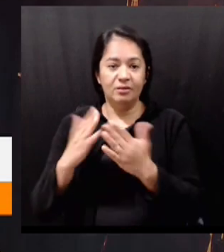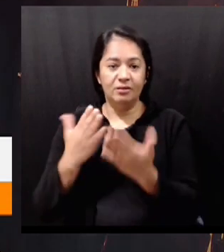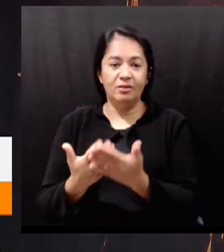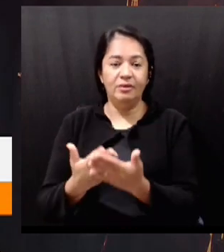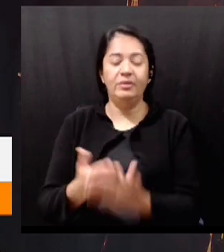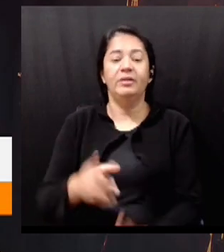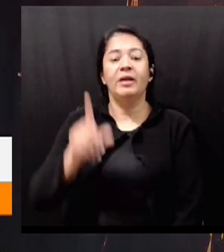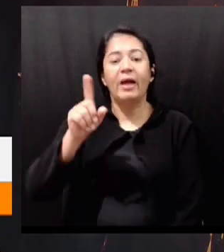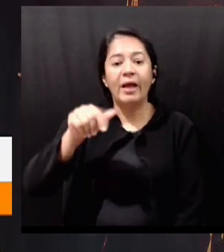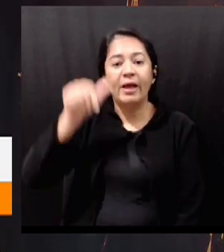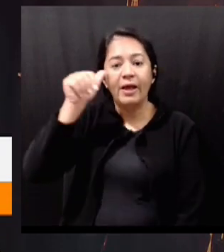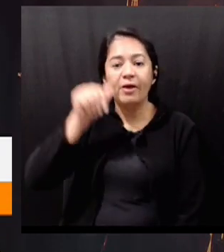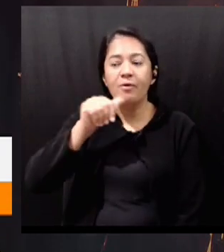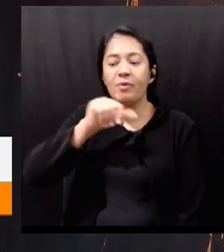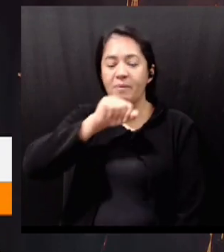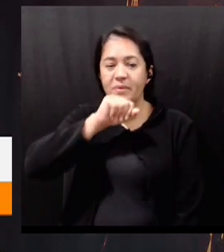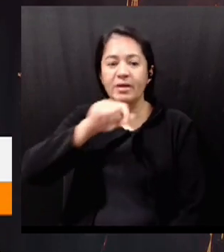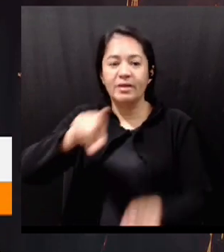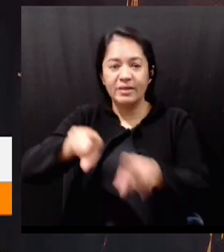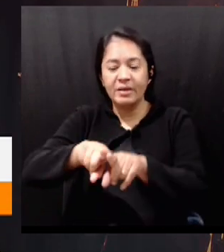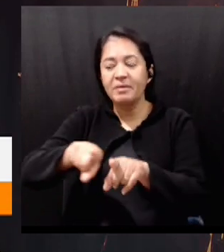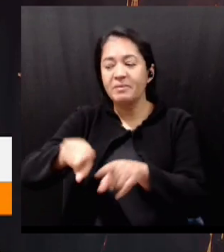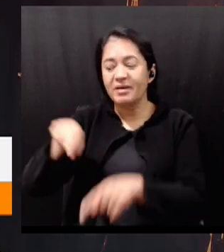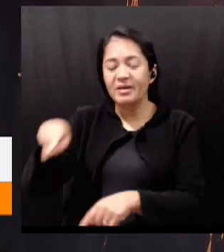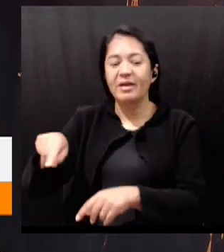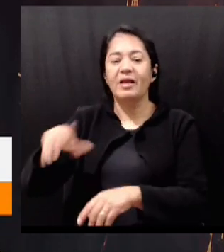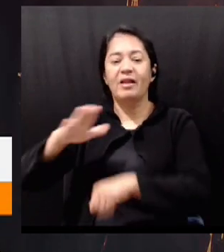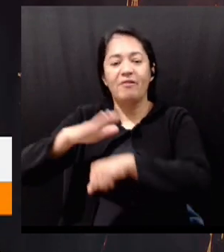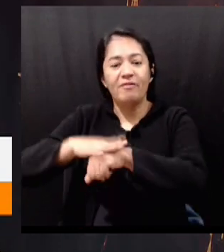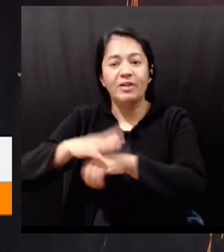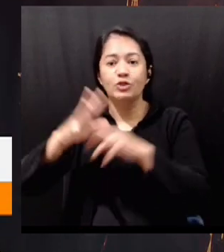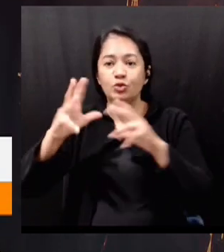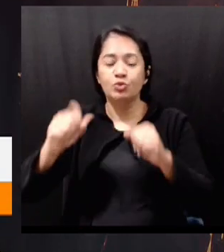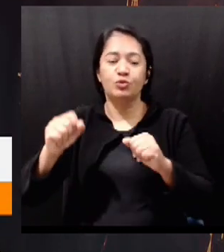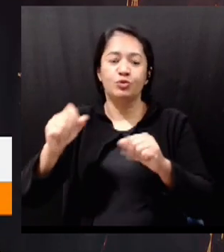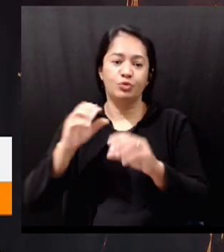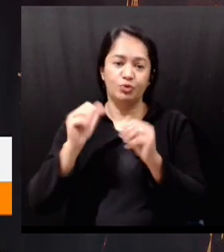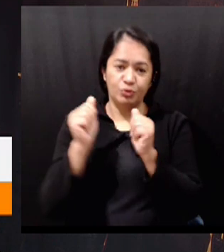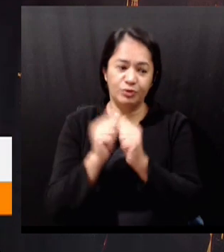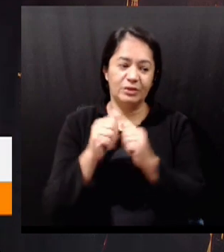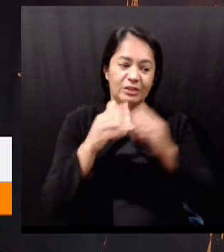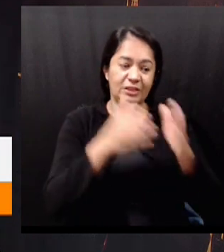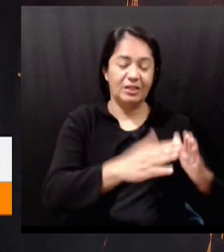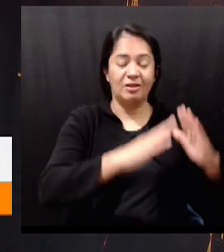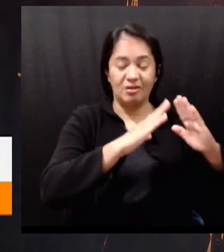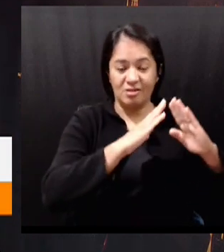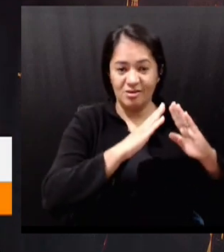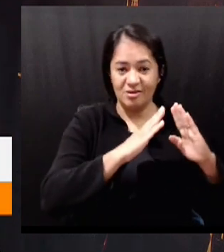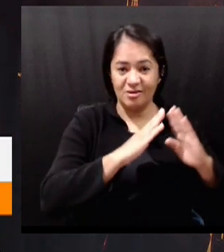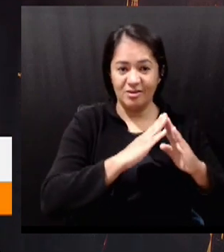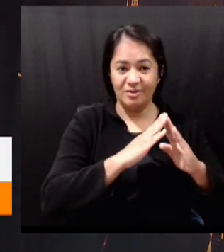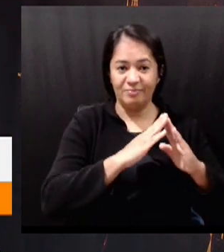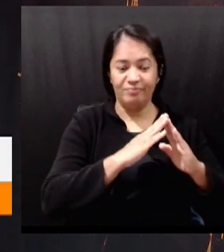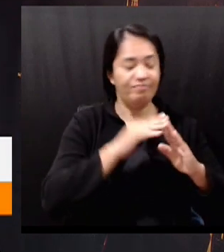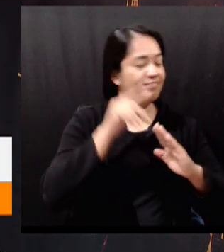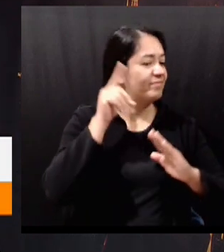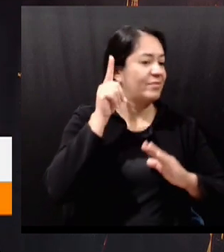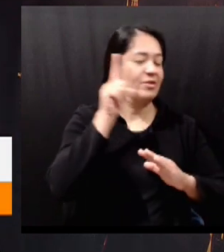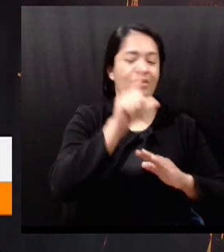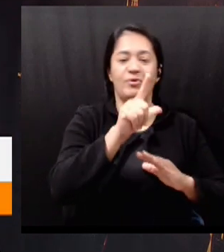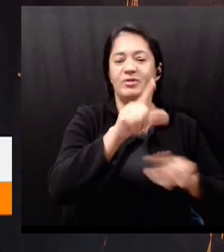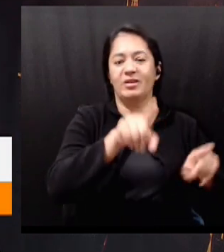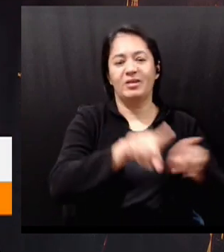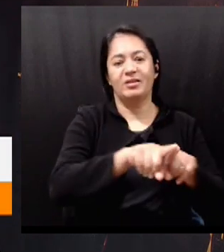também pode ser que ela seja multitarefas e que ela chegue em casa e ela não consegue dar conta também de tudo, né?